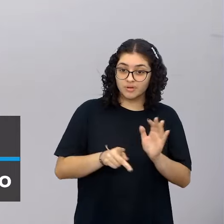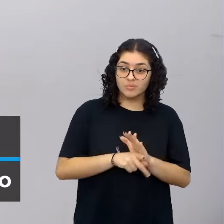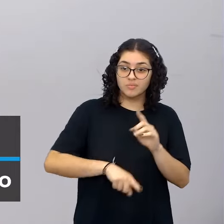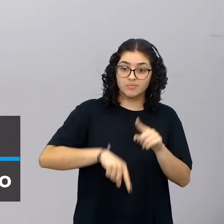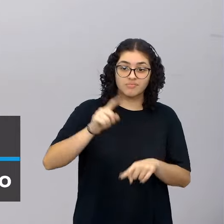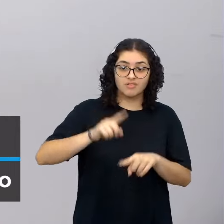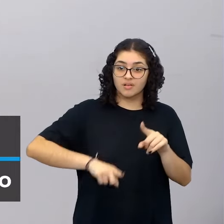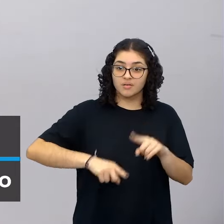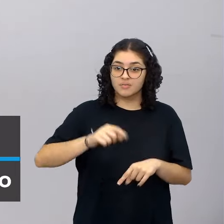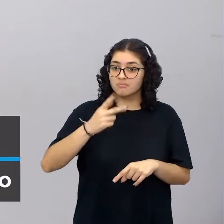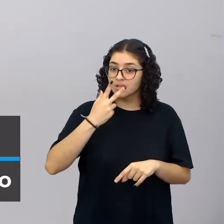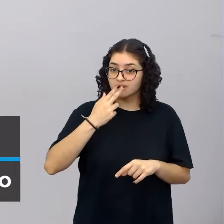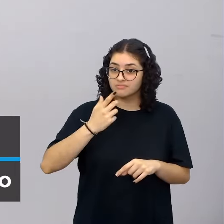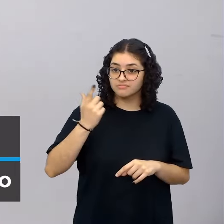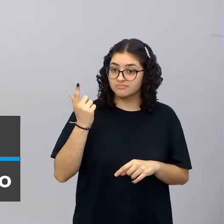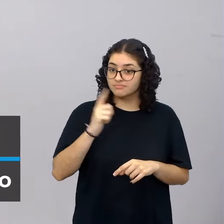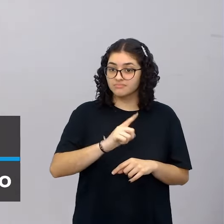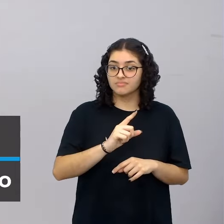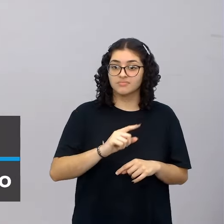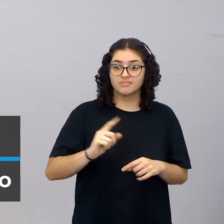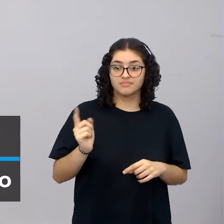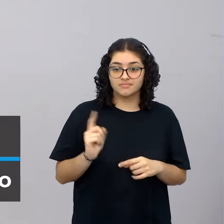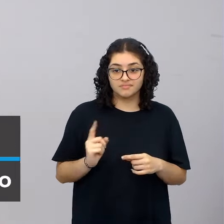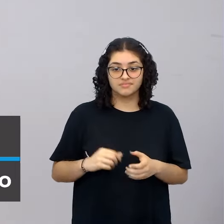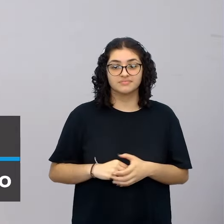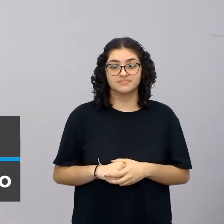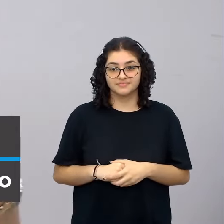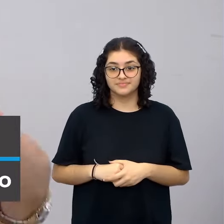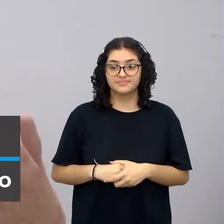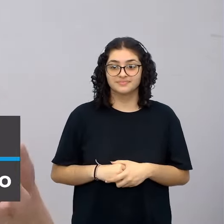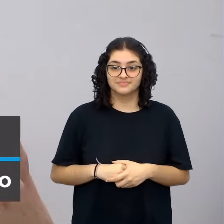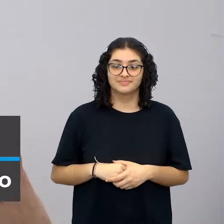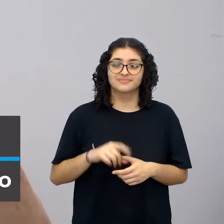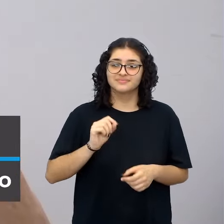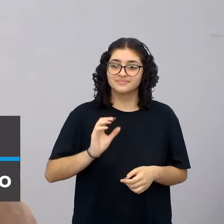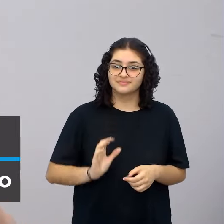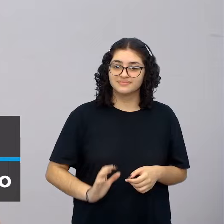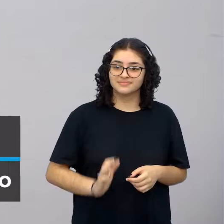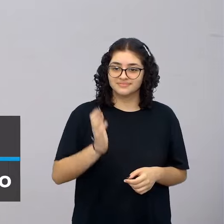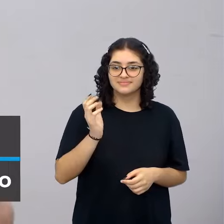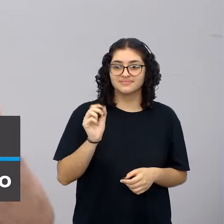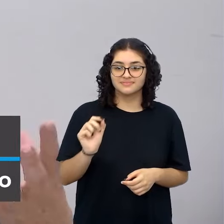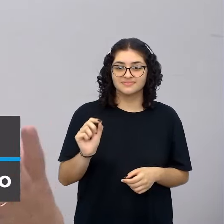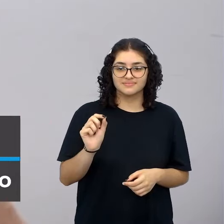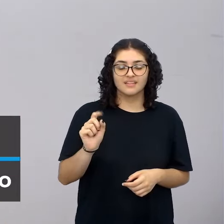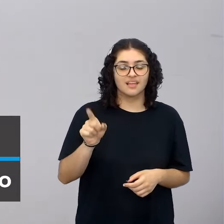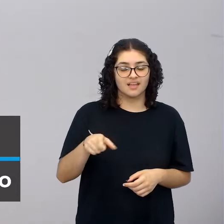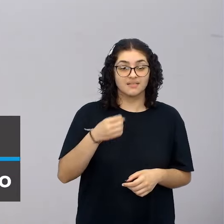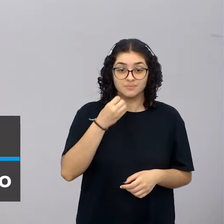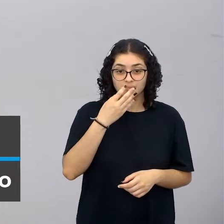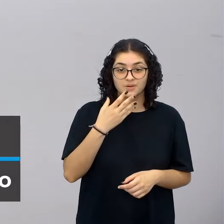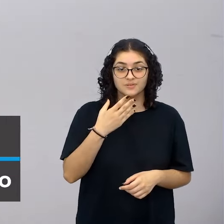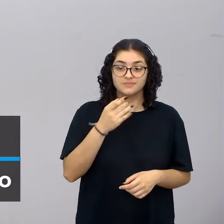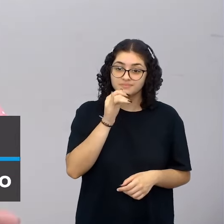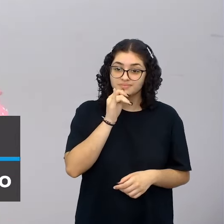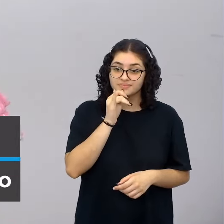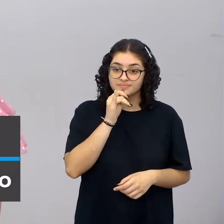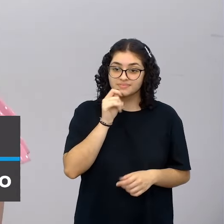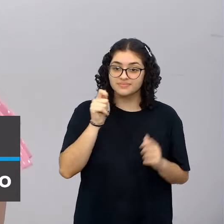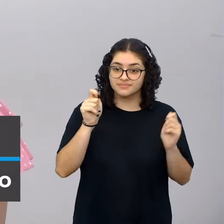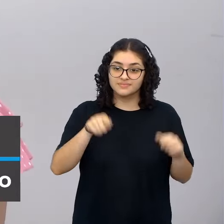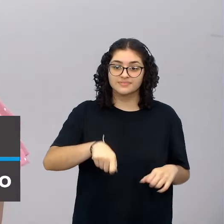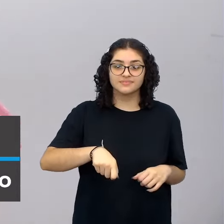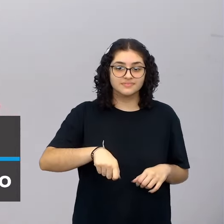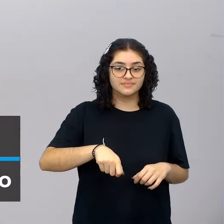aparentemente não vai virar nada, que é a tampinha, não sei o quê, e aquilo acontece, é fantástico. Ele diz assim, eu posso, para além